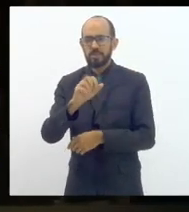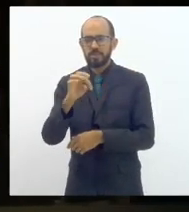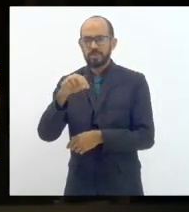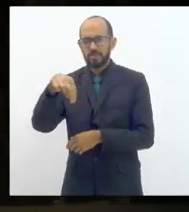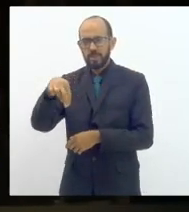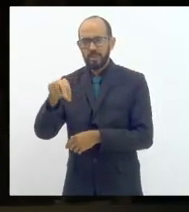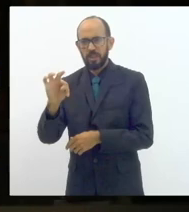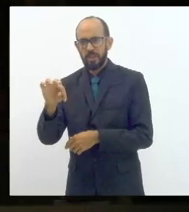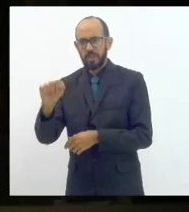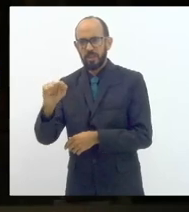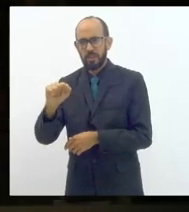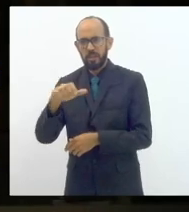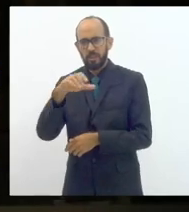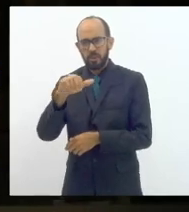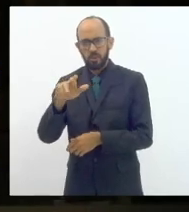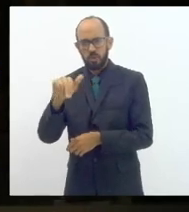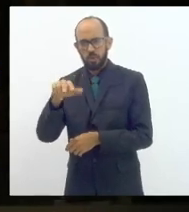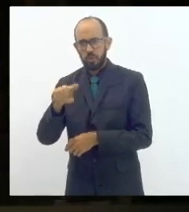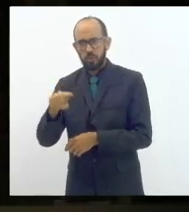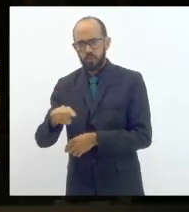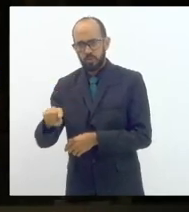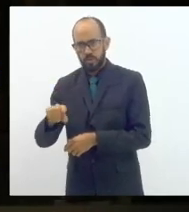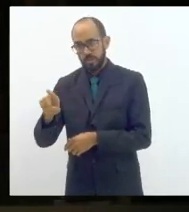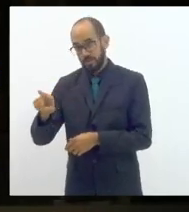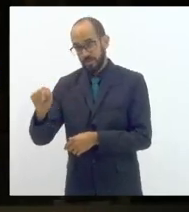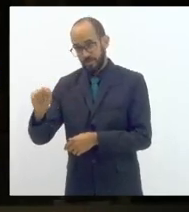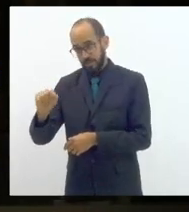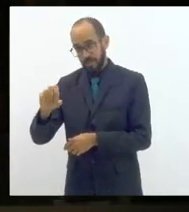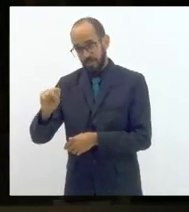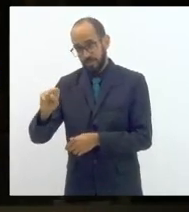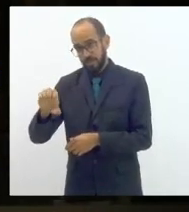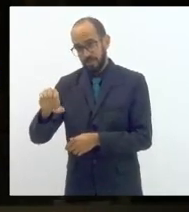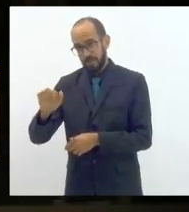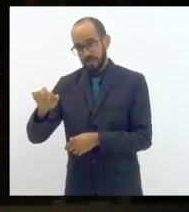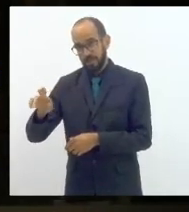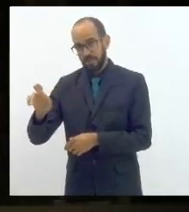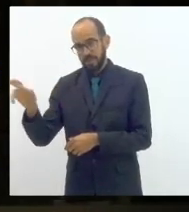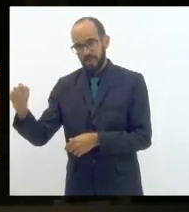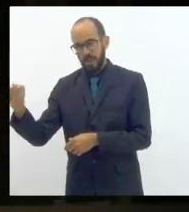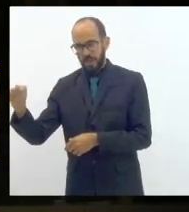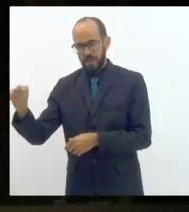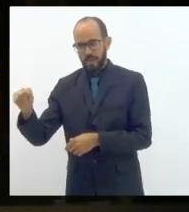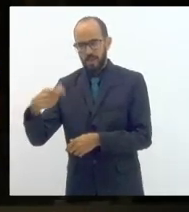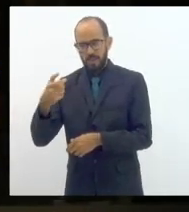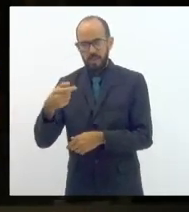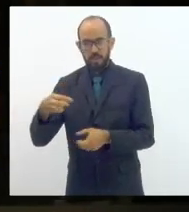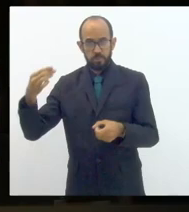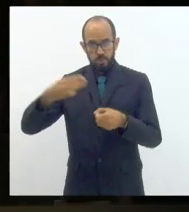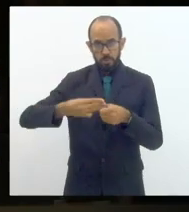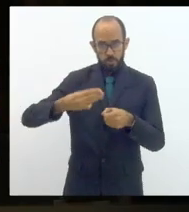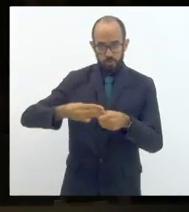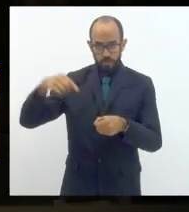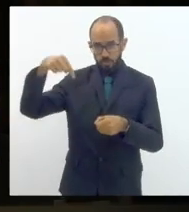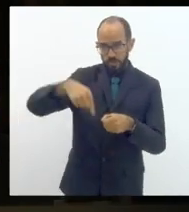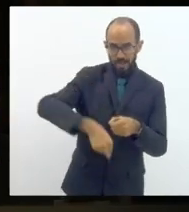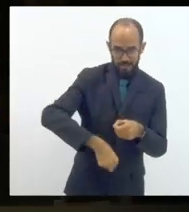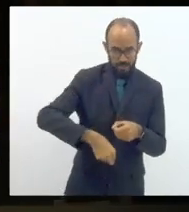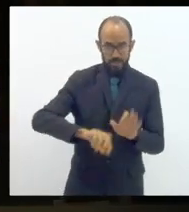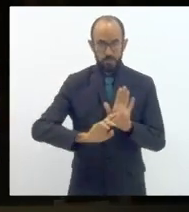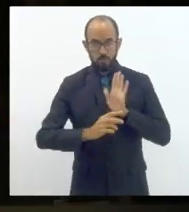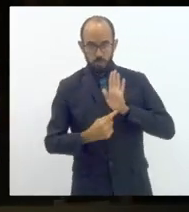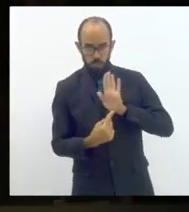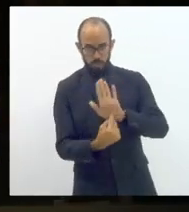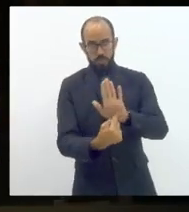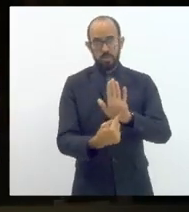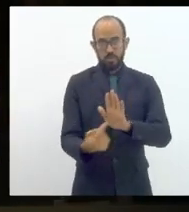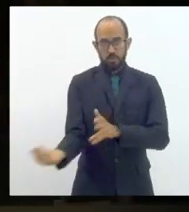muito conhecido, e poder trazer o meu município até este lugar, poder mostrar